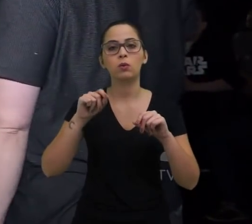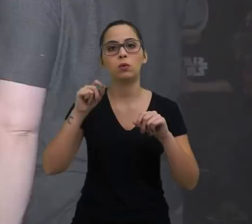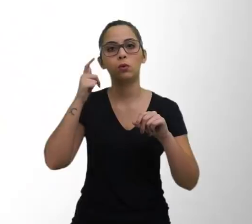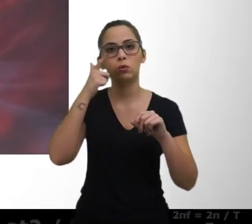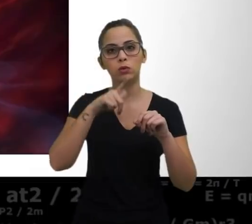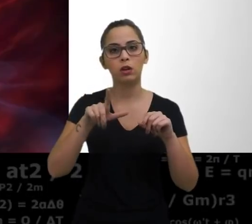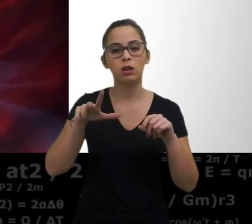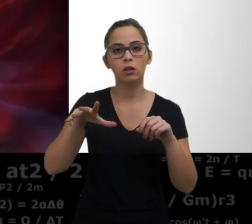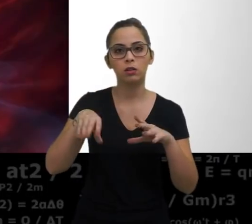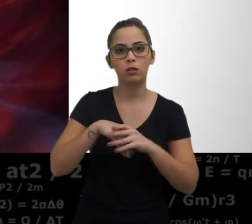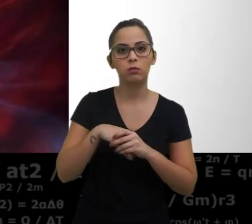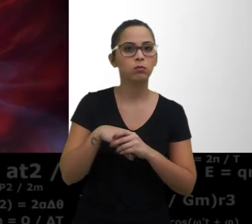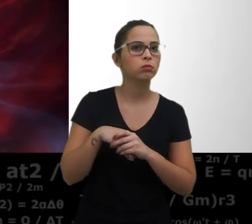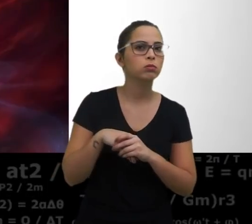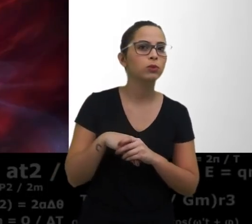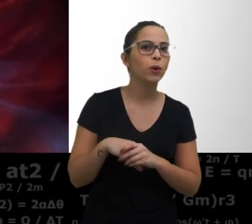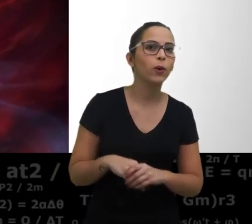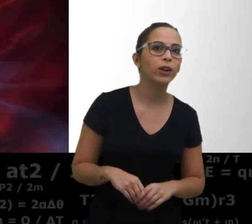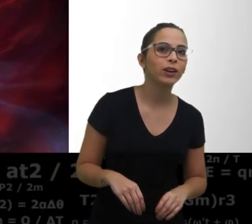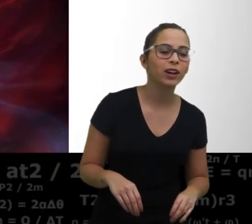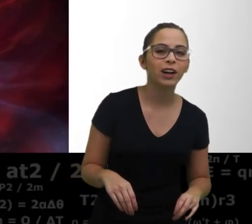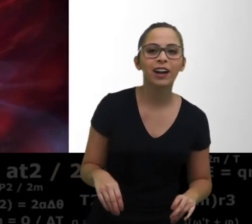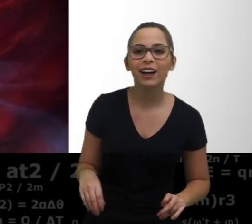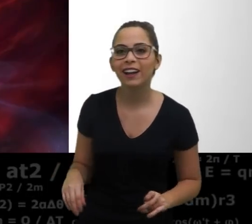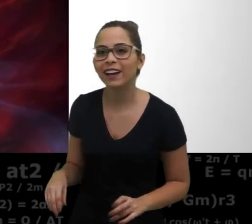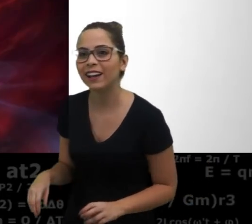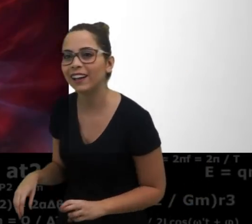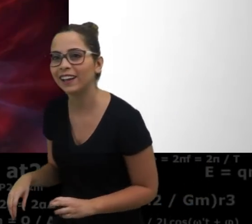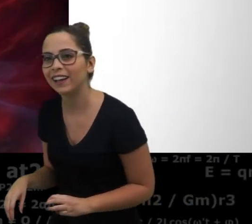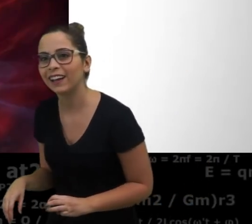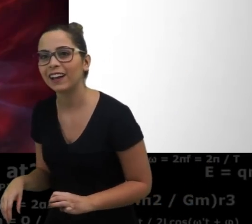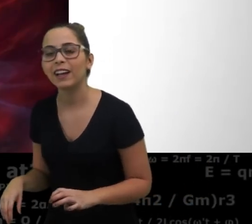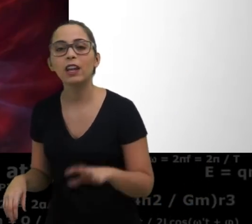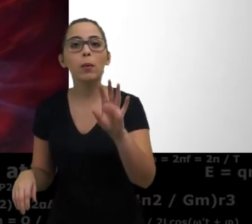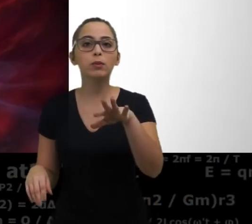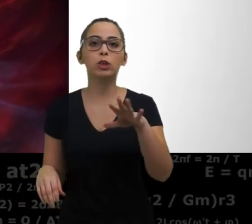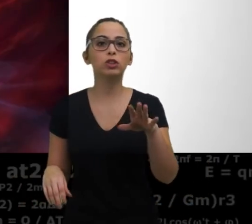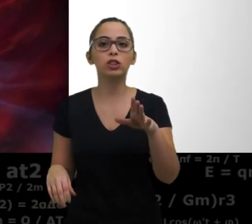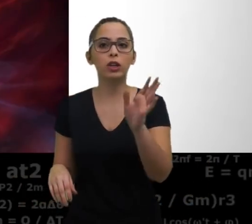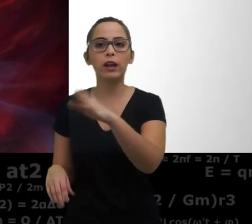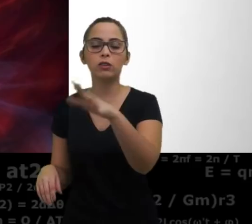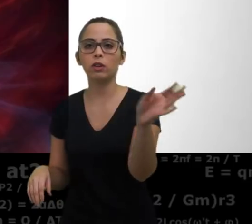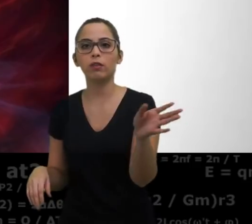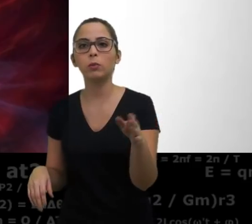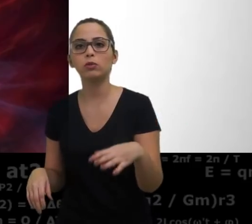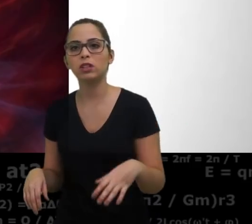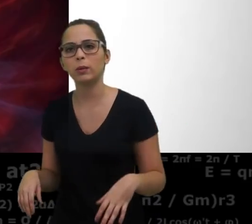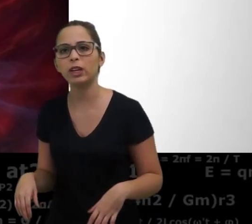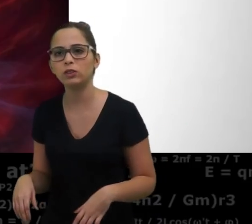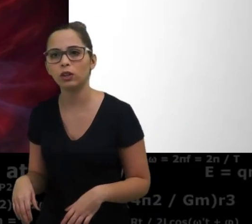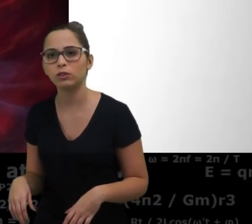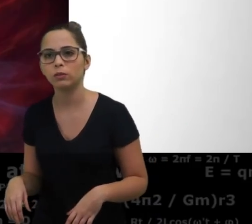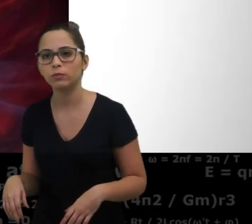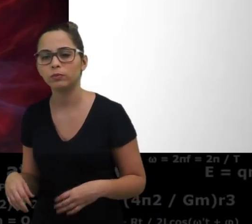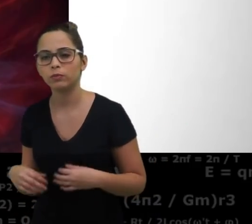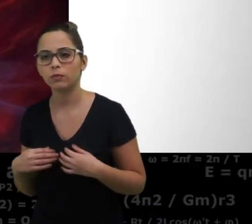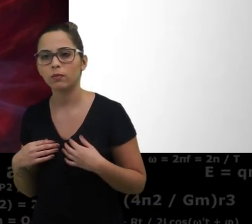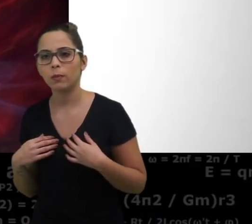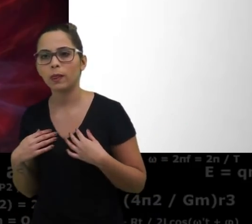Tá? De novo, então, lá em 1964, Edwin Ernst Salpeter e